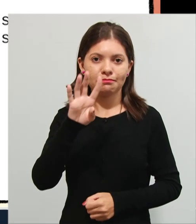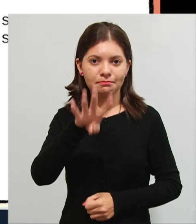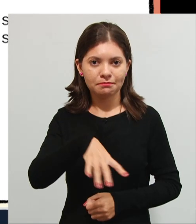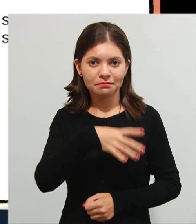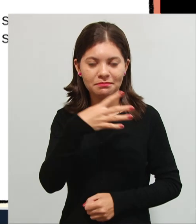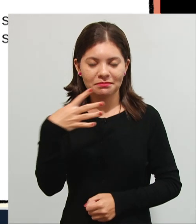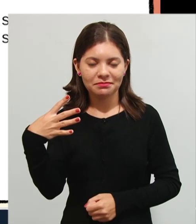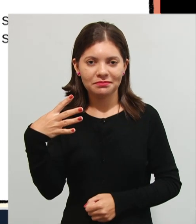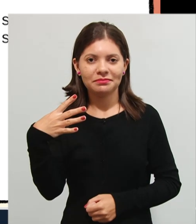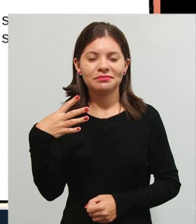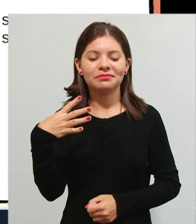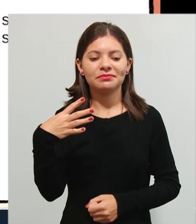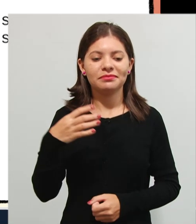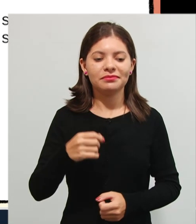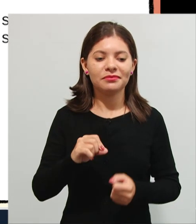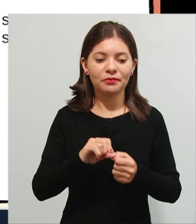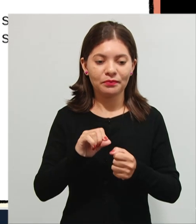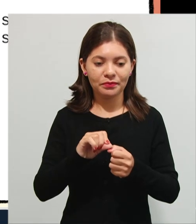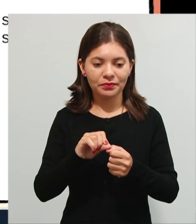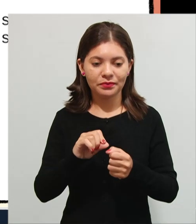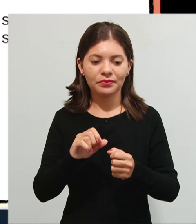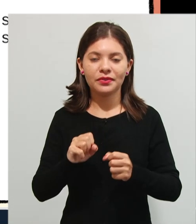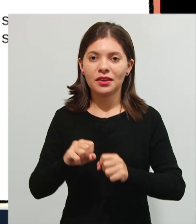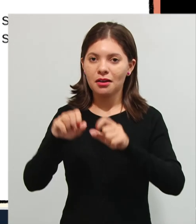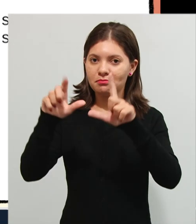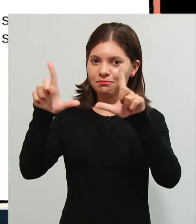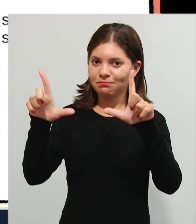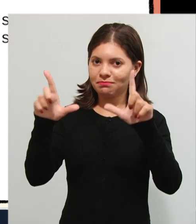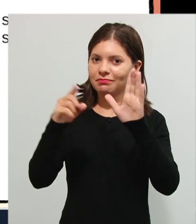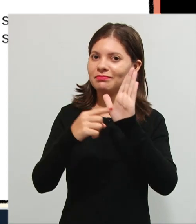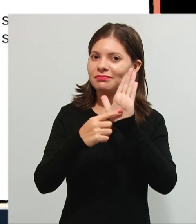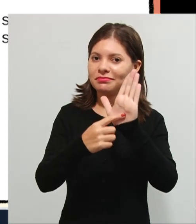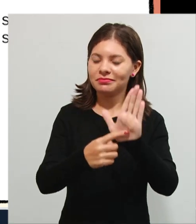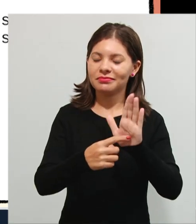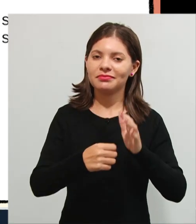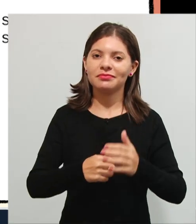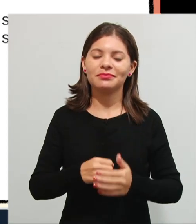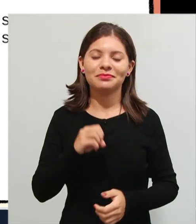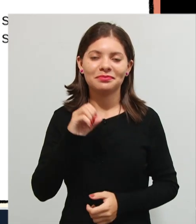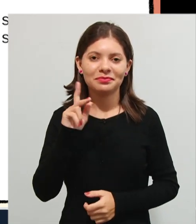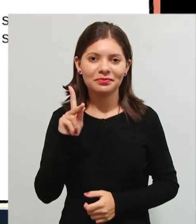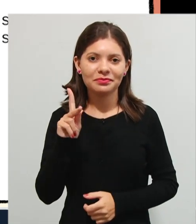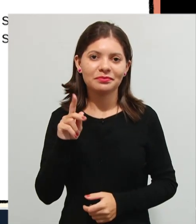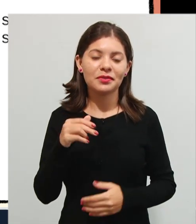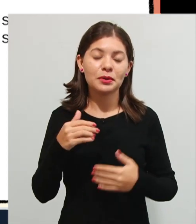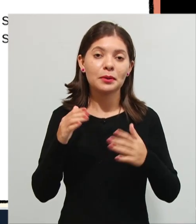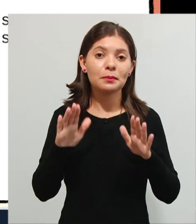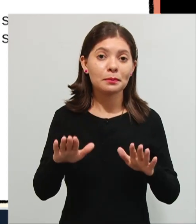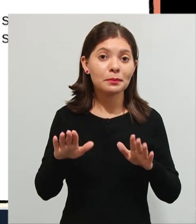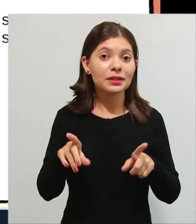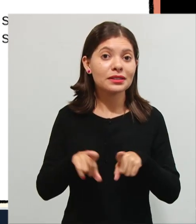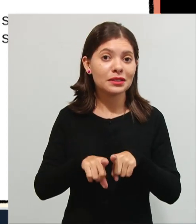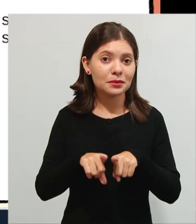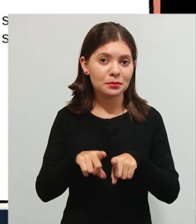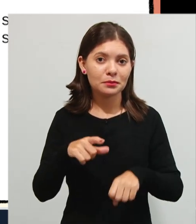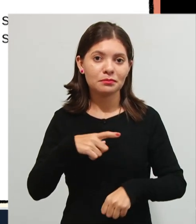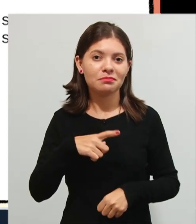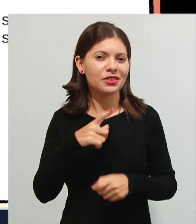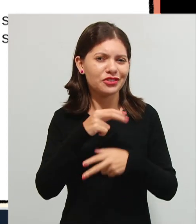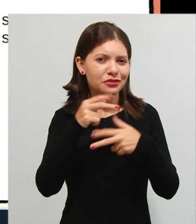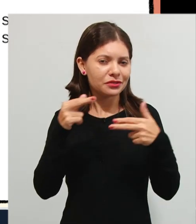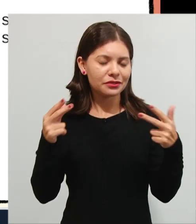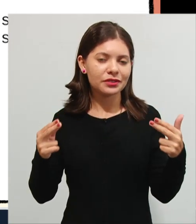Excel trabalha com as planilhas eletrônicas e o PowerPoint com as apresentações,